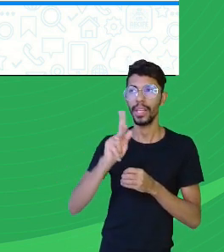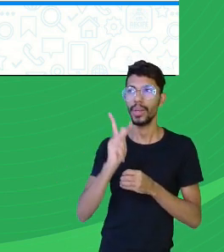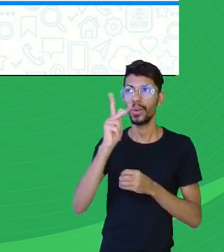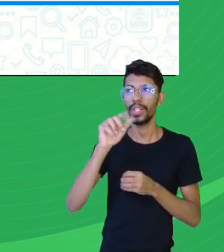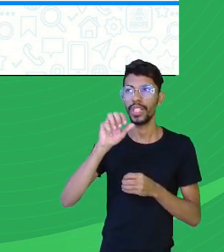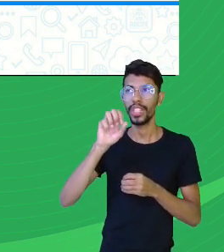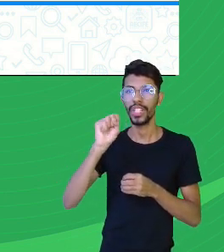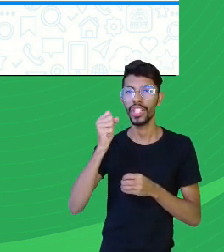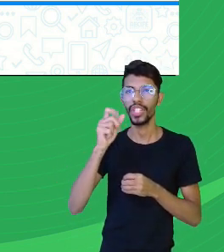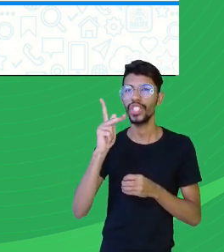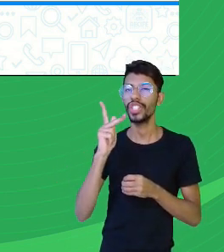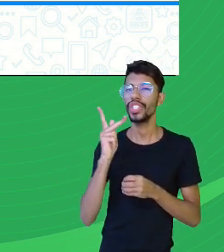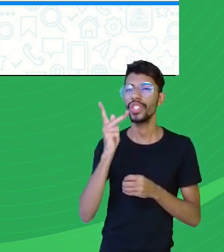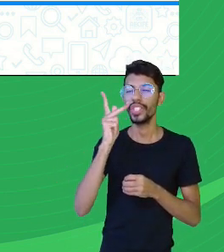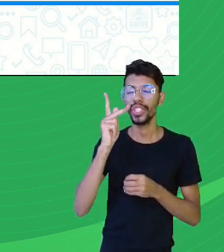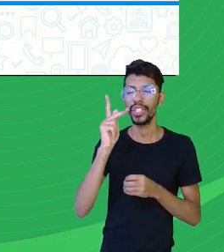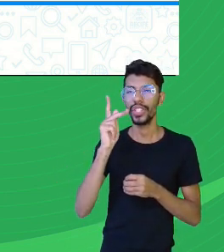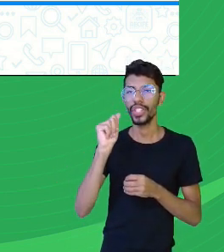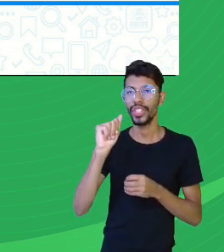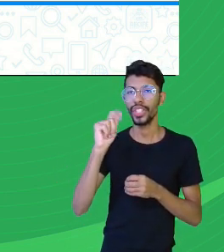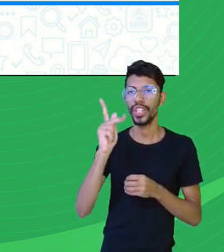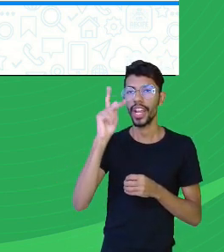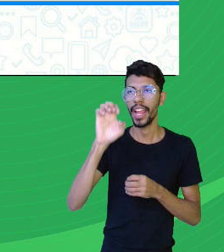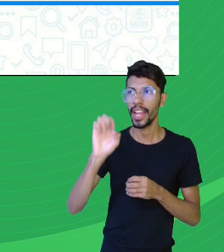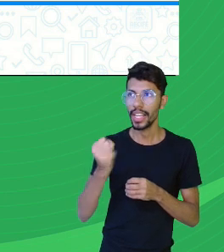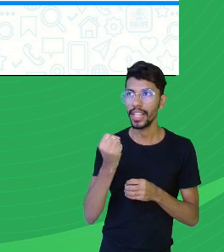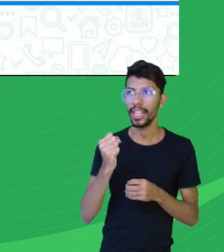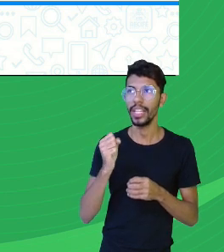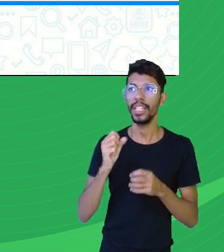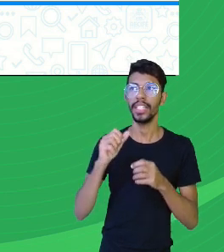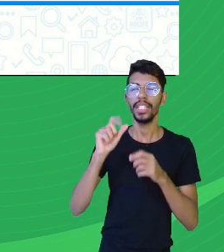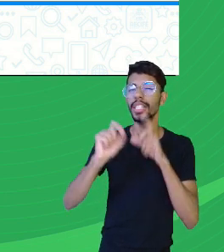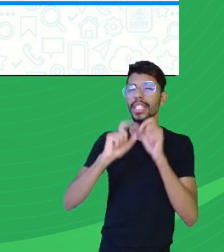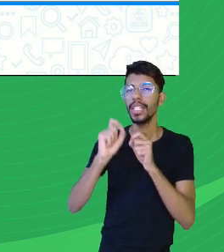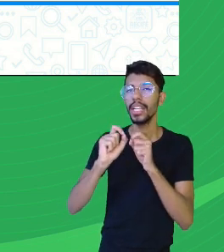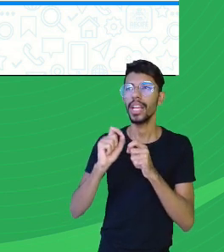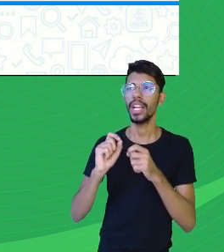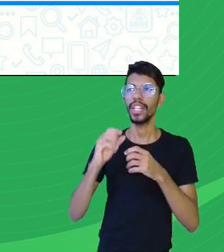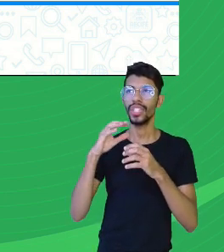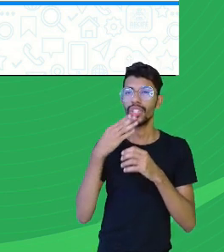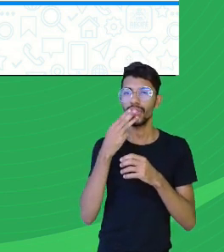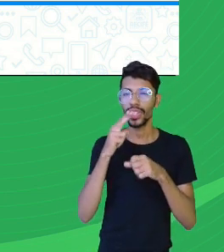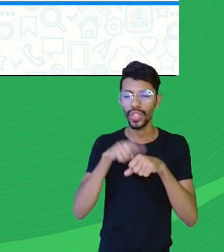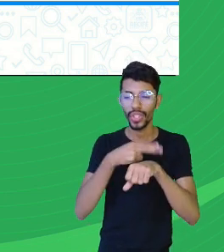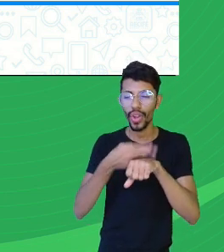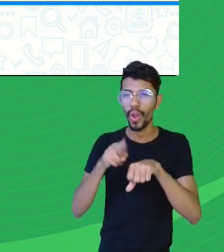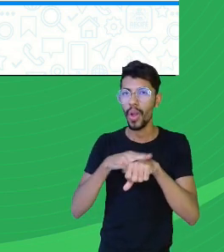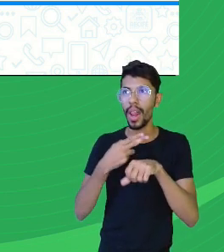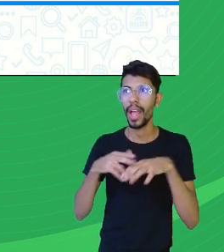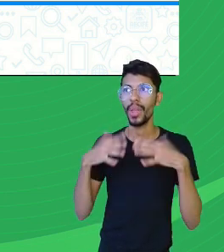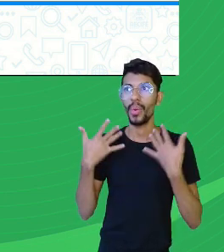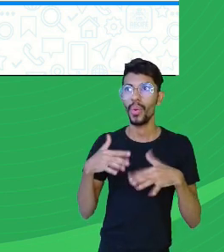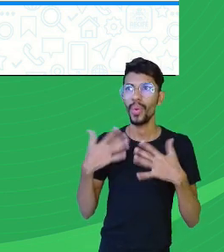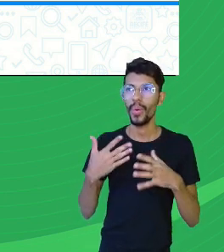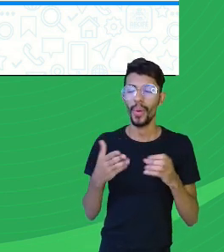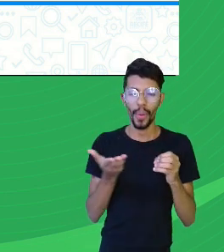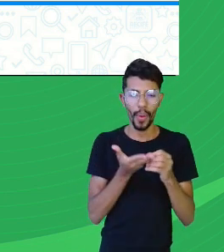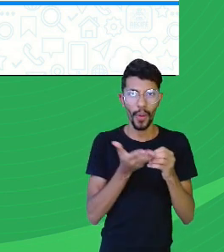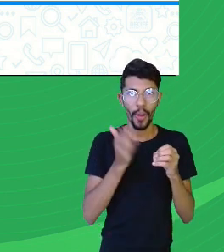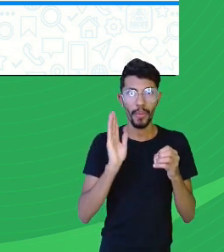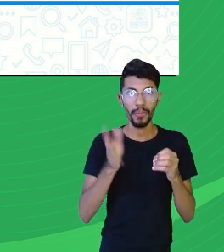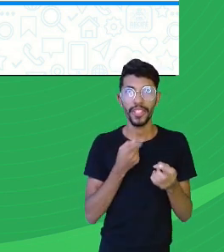os ingredientes da receita. Só o copo já nos enche os olhos. Na verdade, chega a dar vontade da